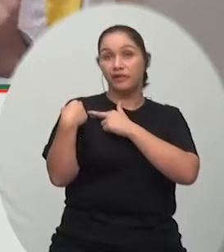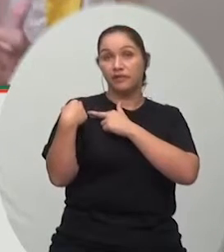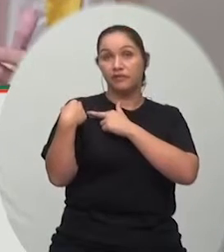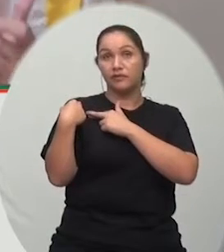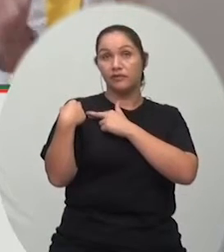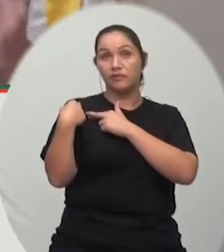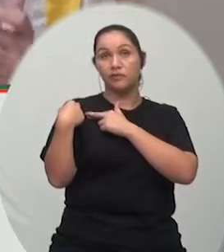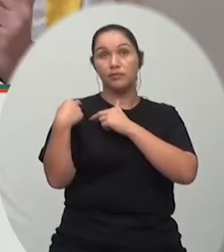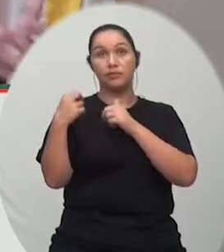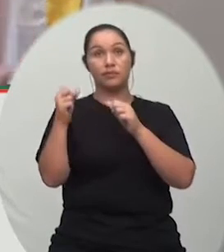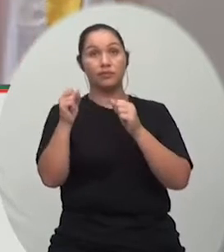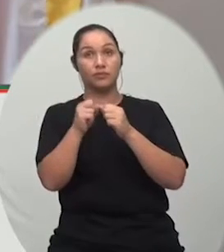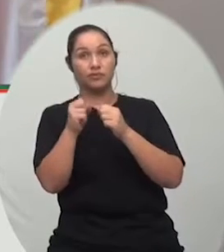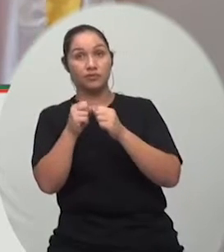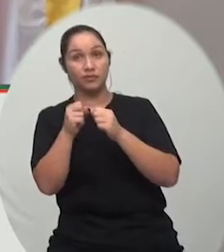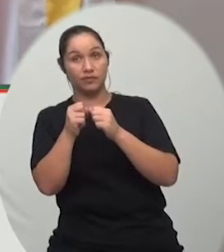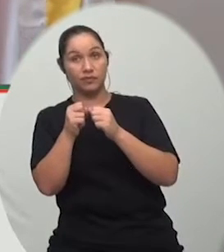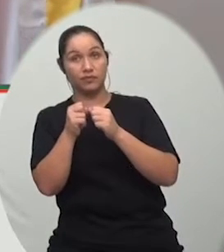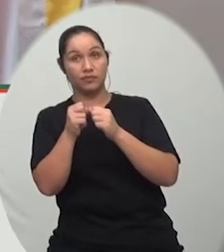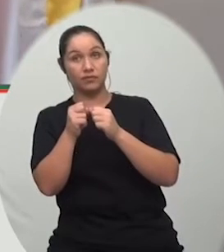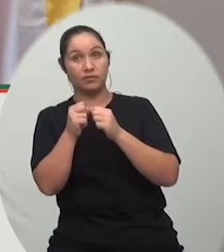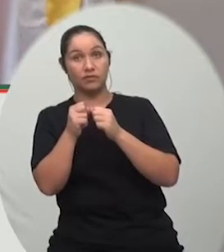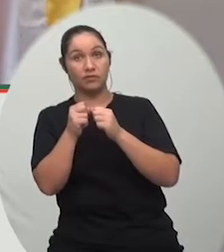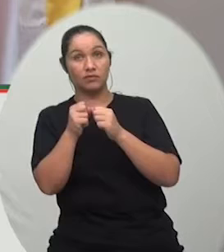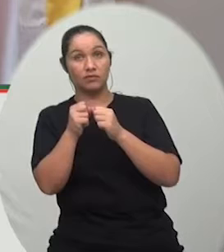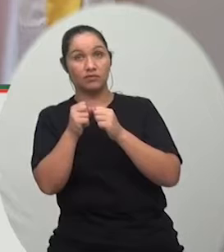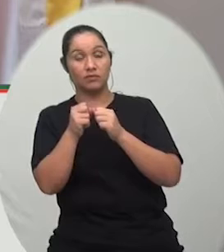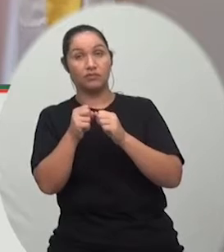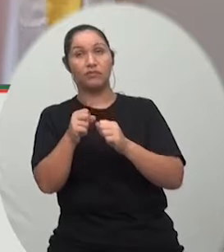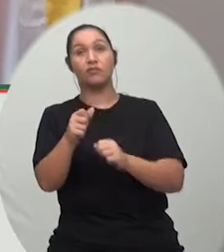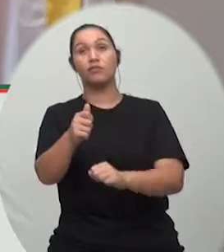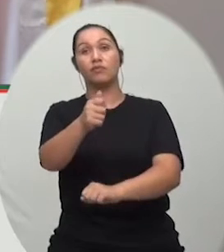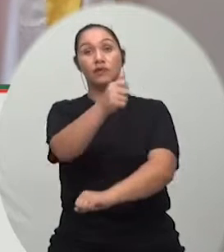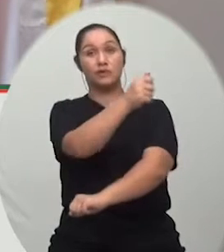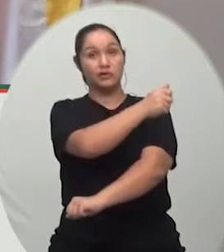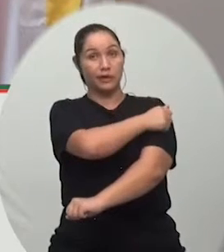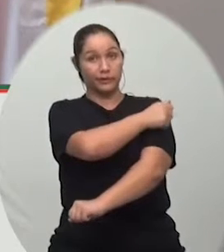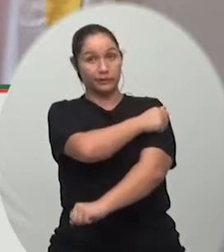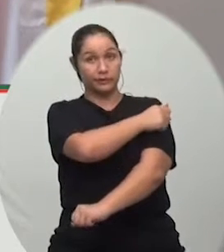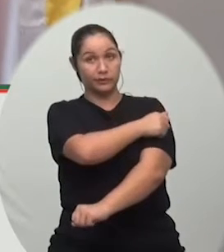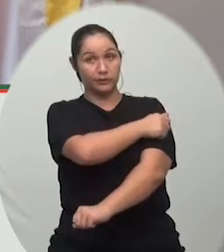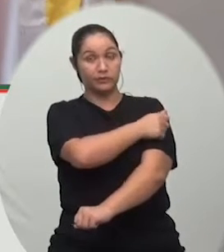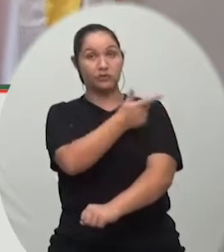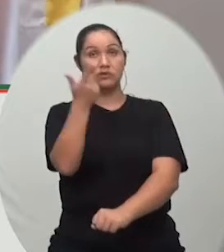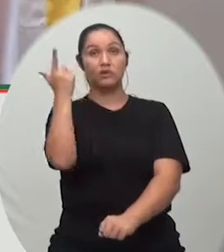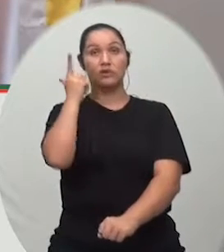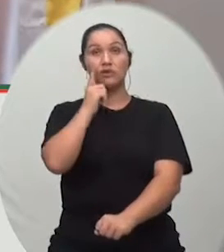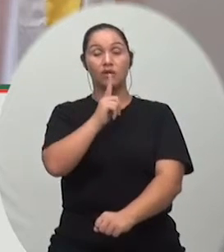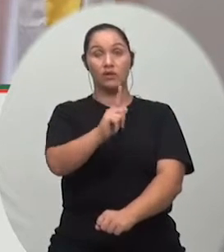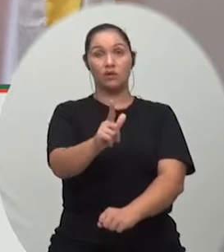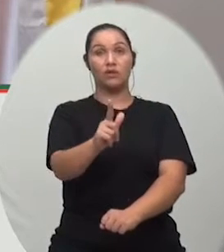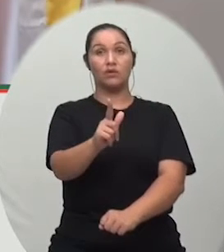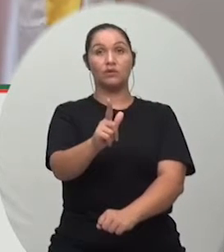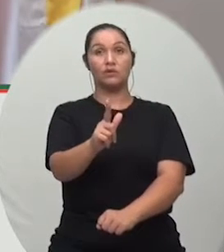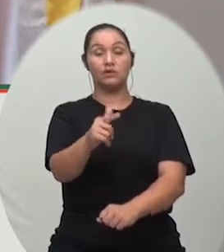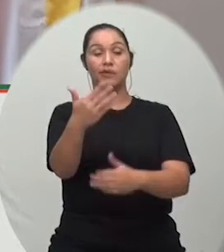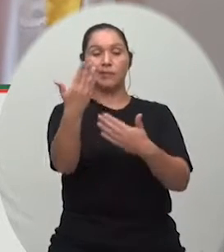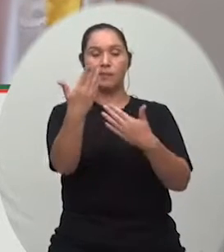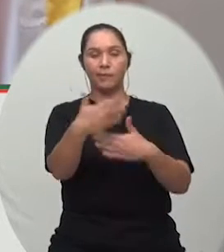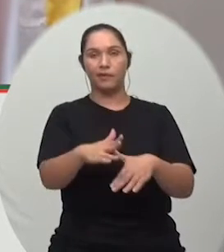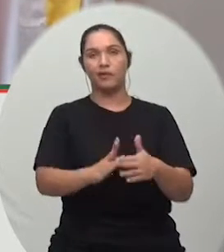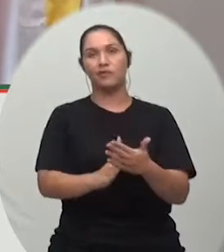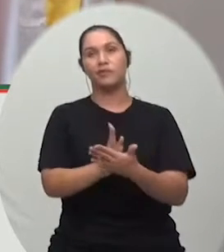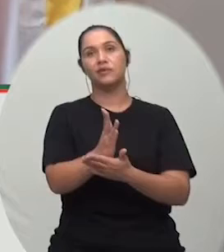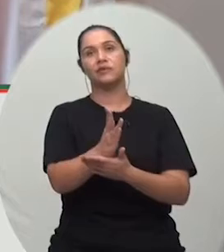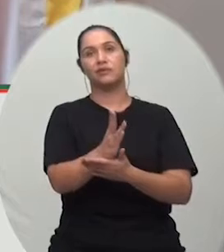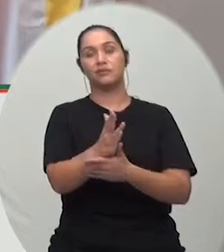do aumento do número de aprovados do exame de ordem. Estava o professor João e eu. Nós debatemos com a